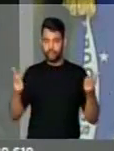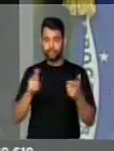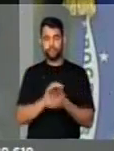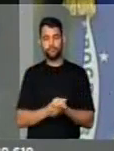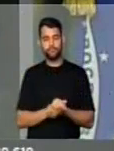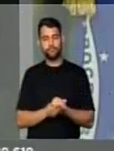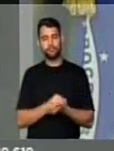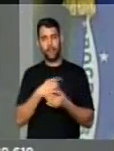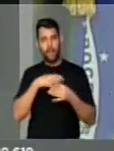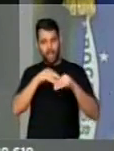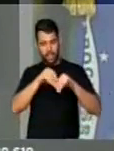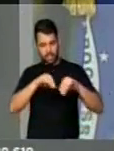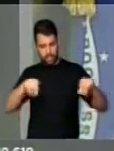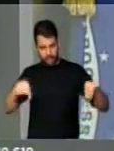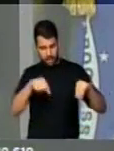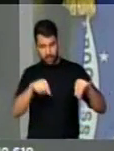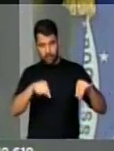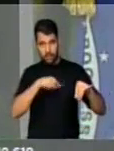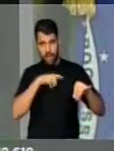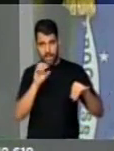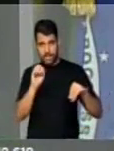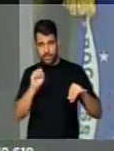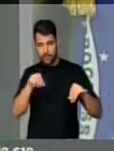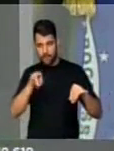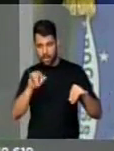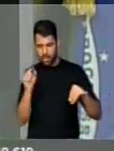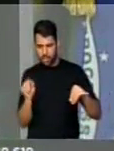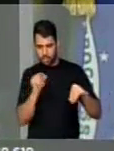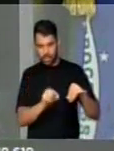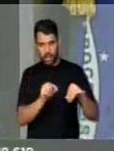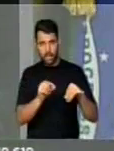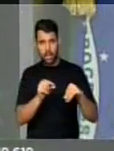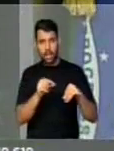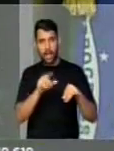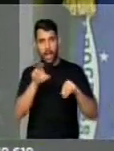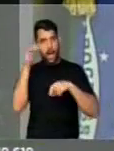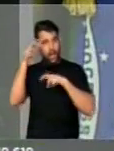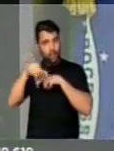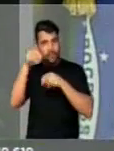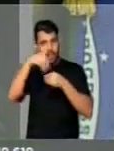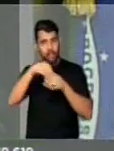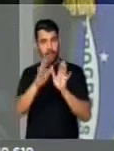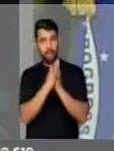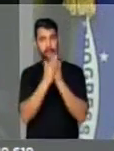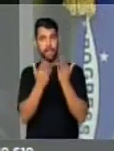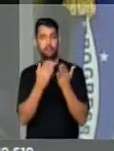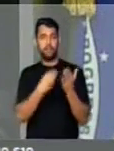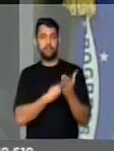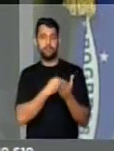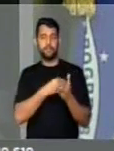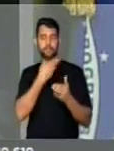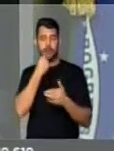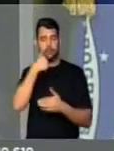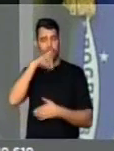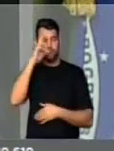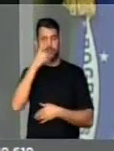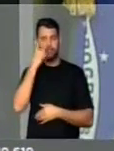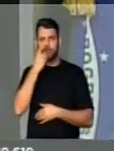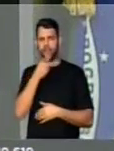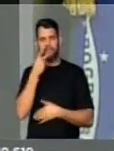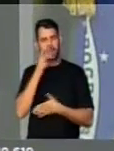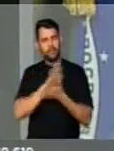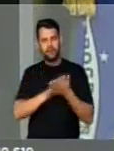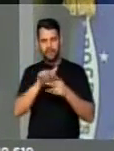A terra, a semente, a agricultura estão na Bíblia, inclusive. Senhoras e senhores deputados, não estamos aqui